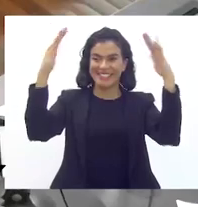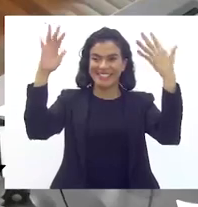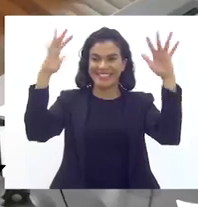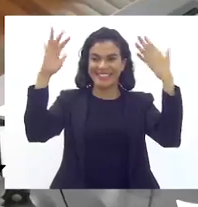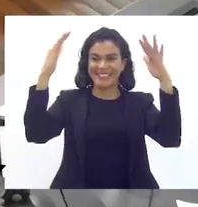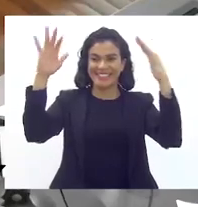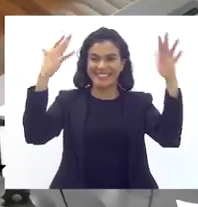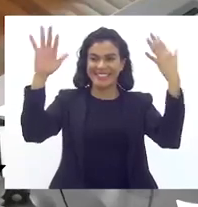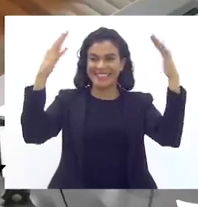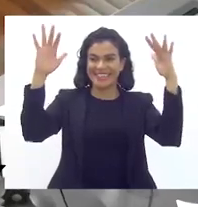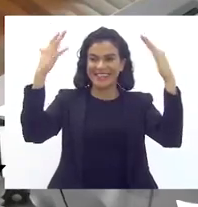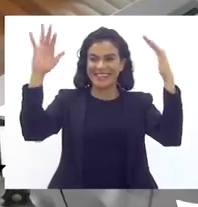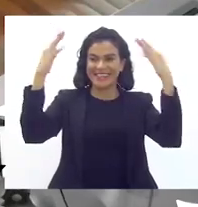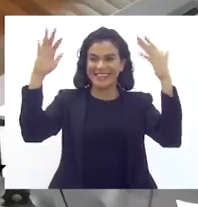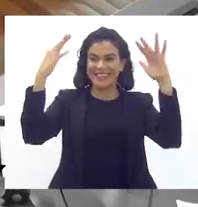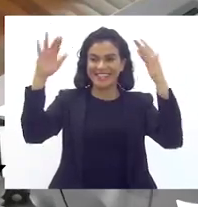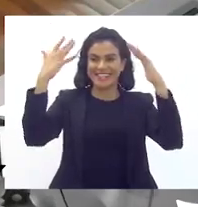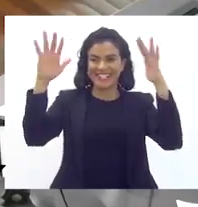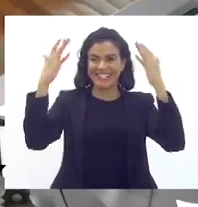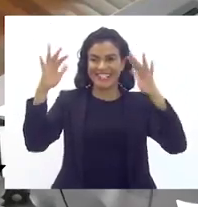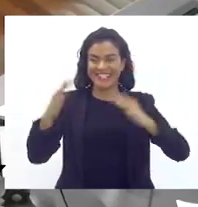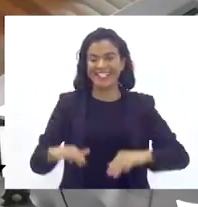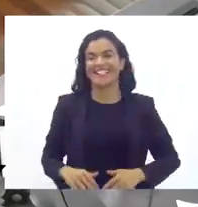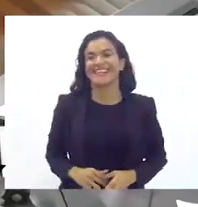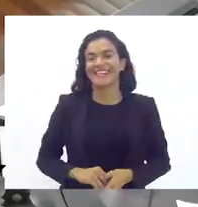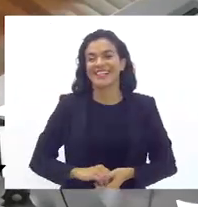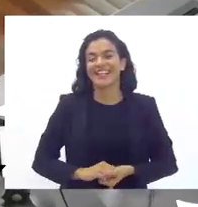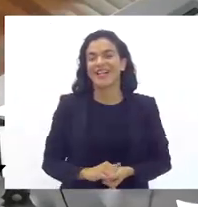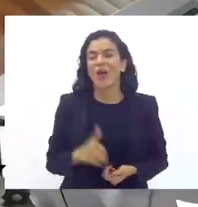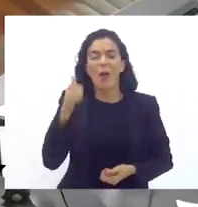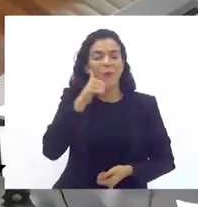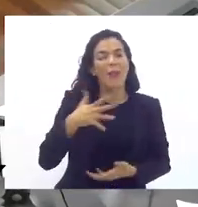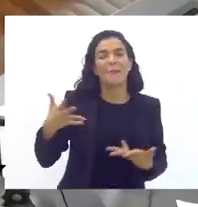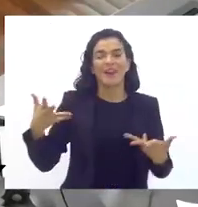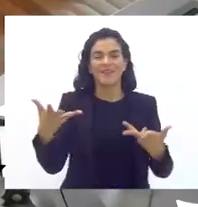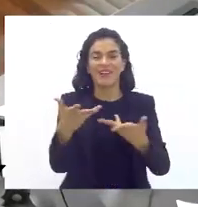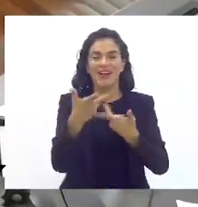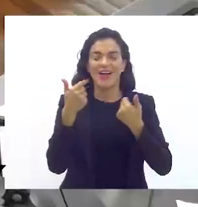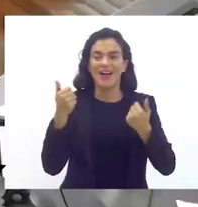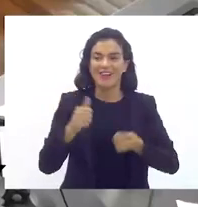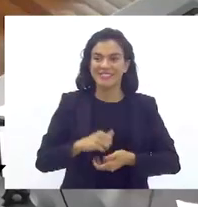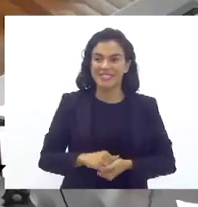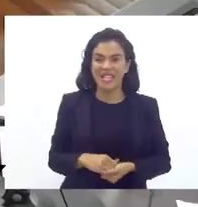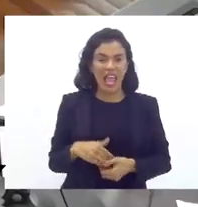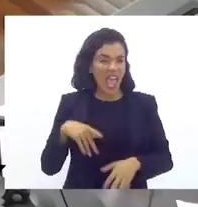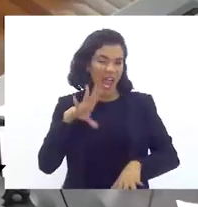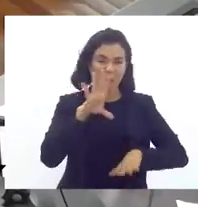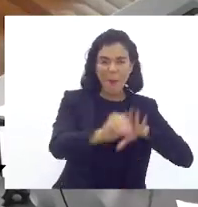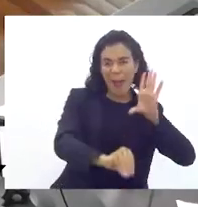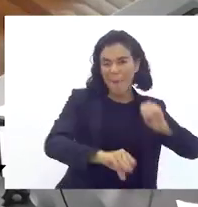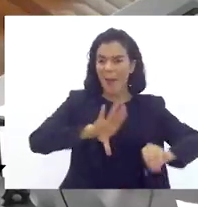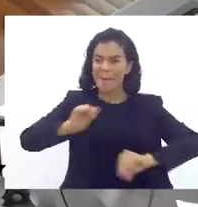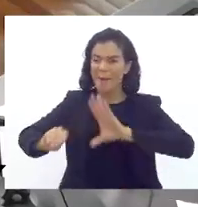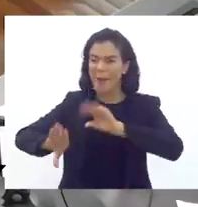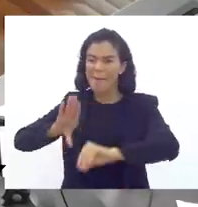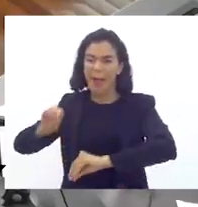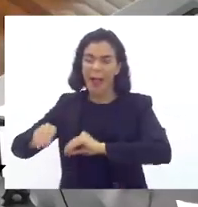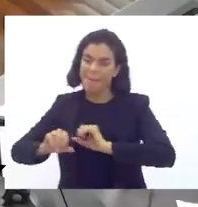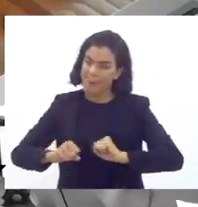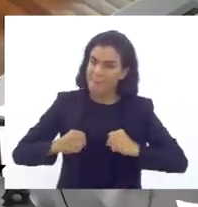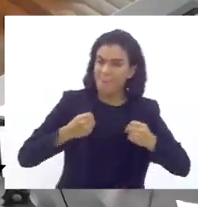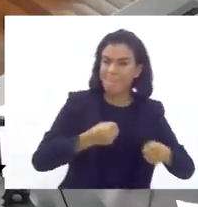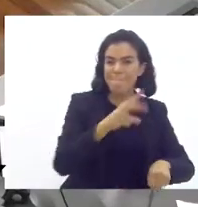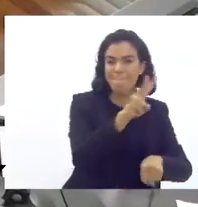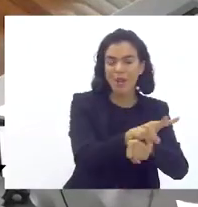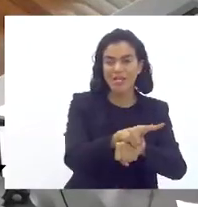alohama é tudo de bom uma mulher maravilhosa silêncio tudo que é canto aí para proteger quem precisa